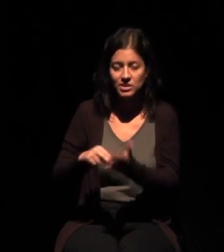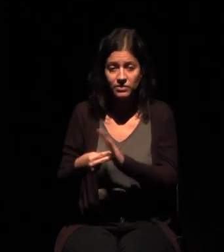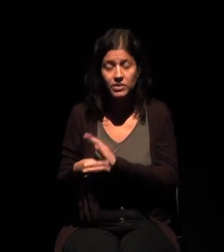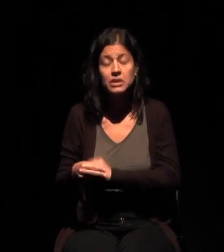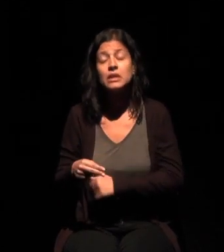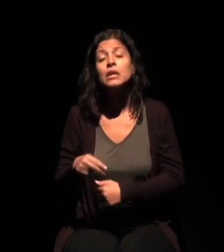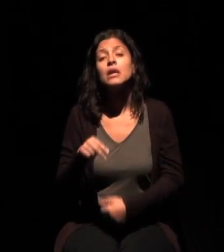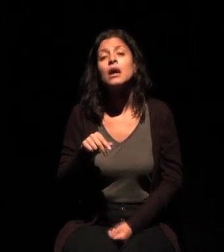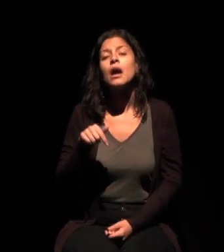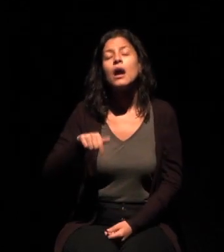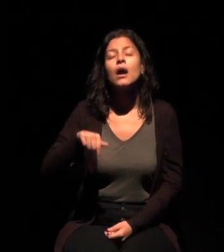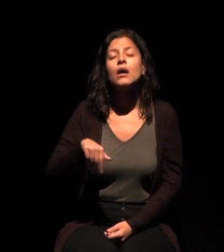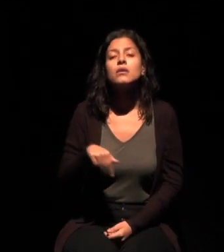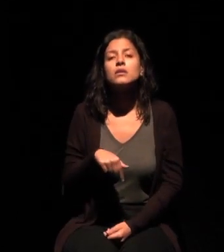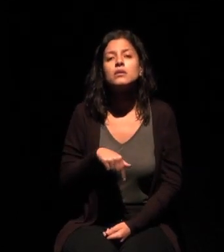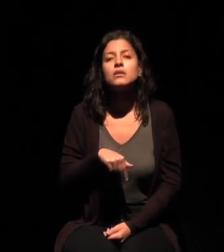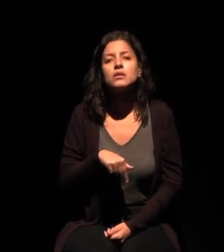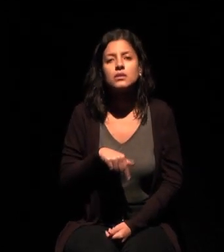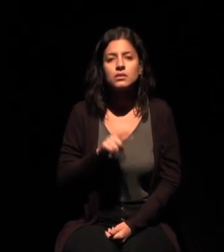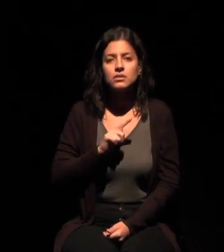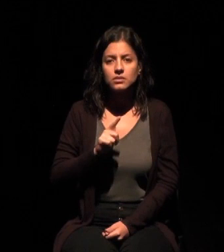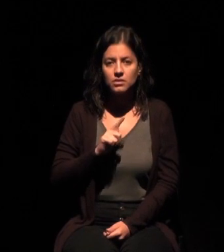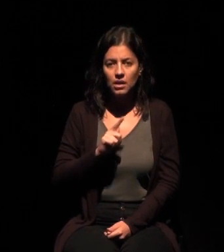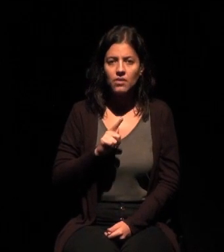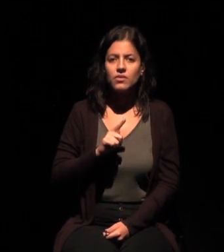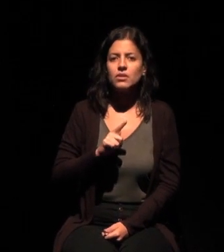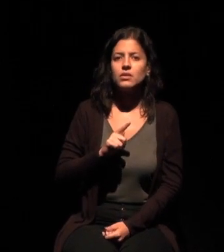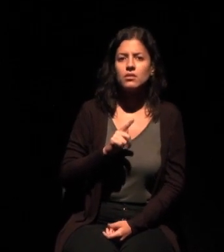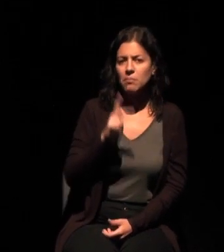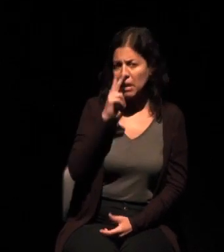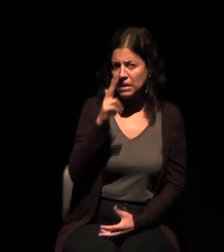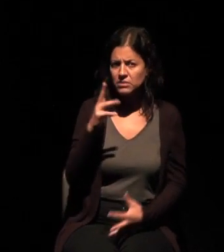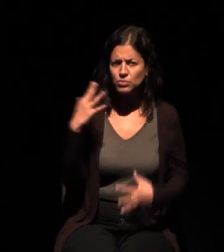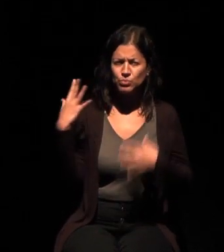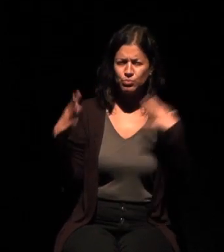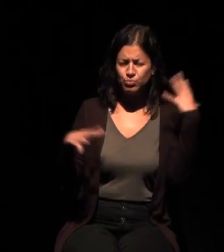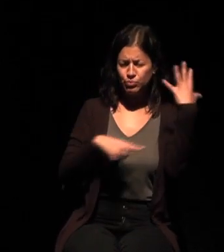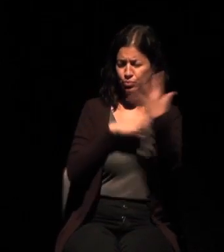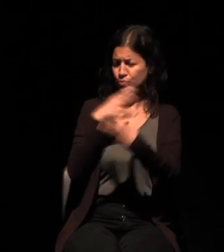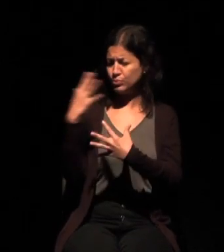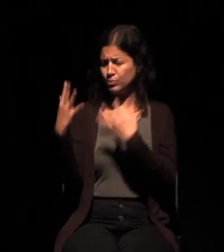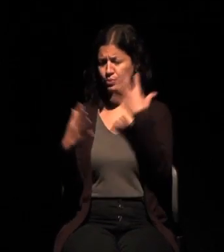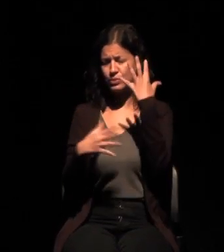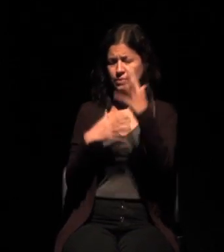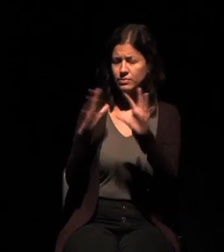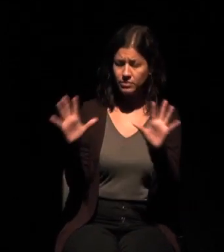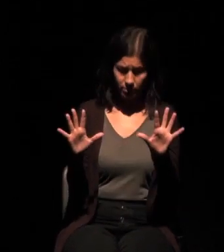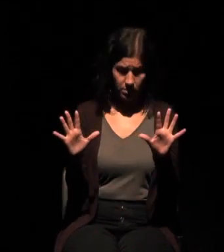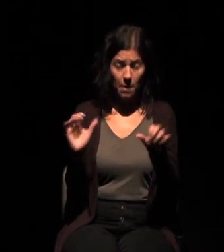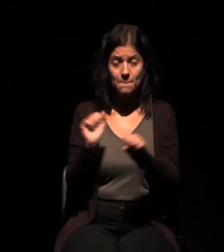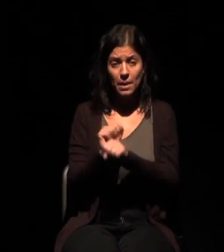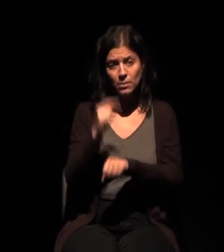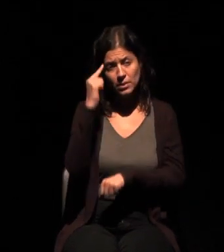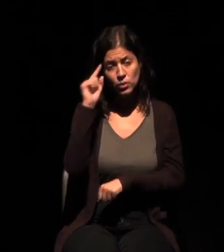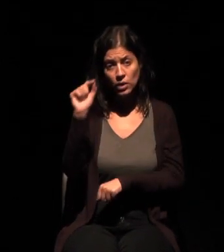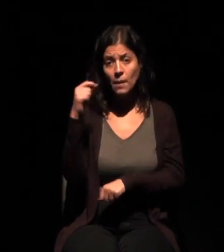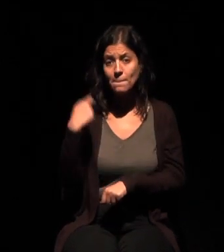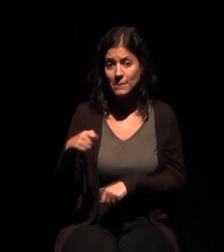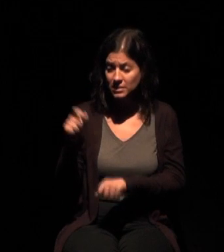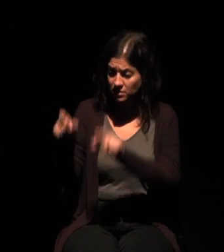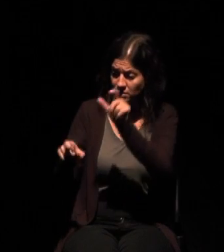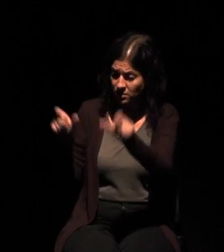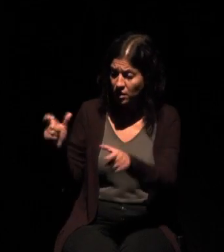que no meio desta deste hype toda esta loucura tudo o que nós temos que fazer é capacitar estes jovens